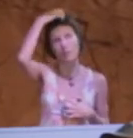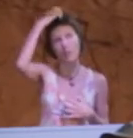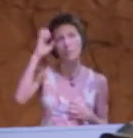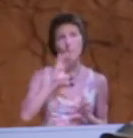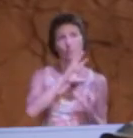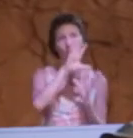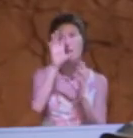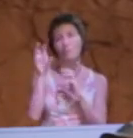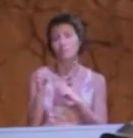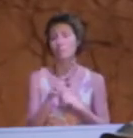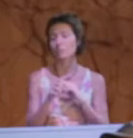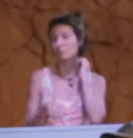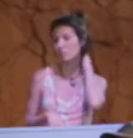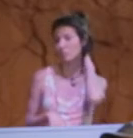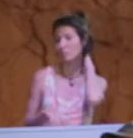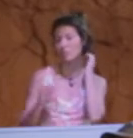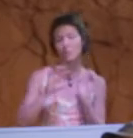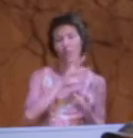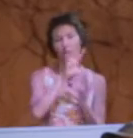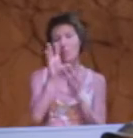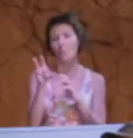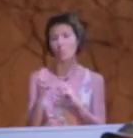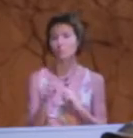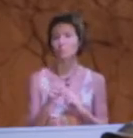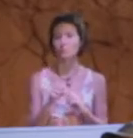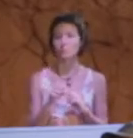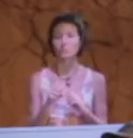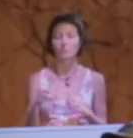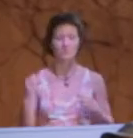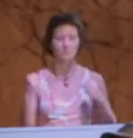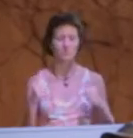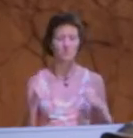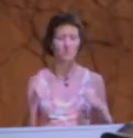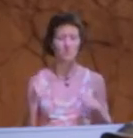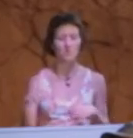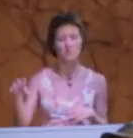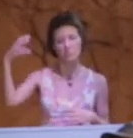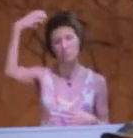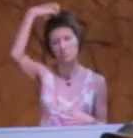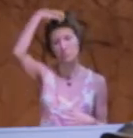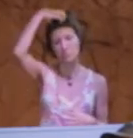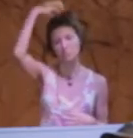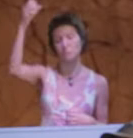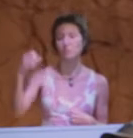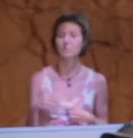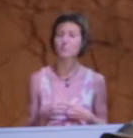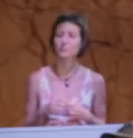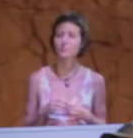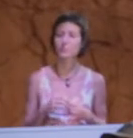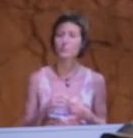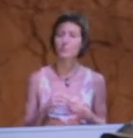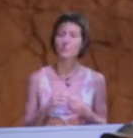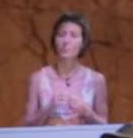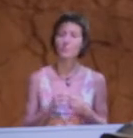onça é tida para nós como o grande animal, um dos mais fortes e poderosos. E a gente traz